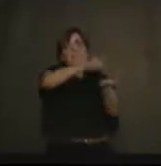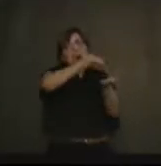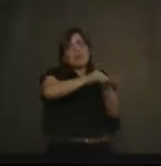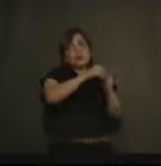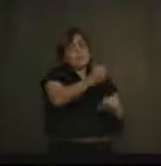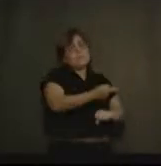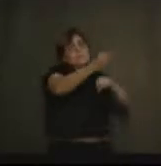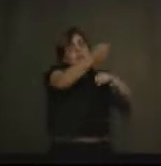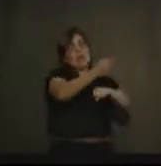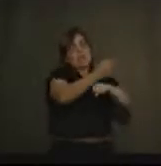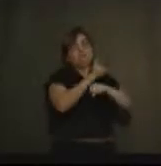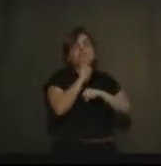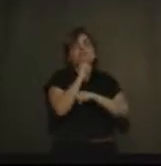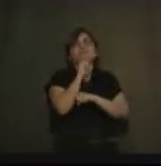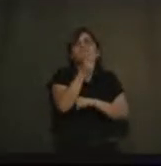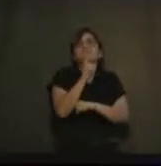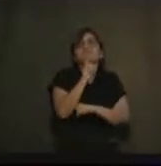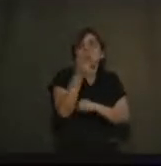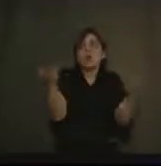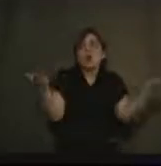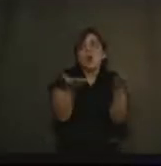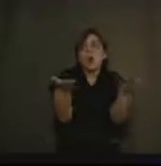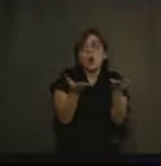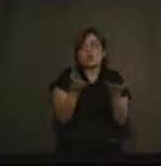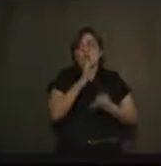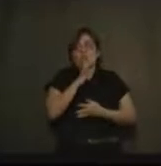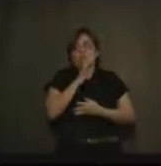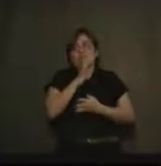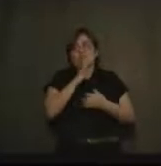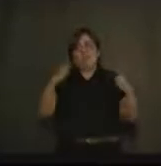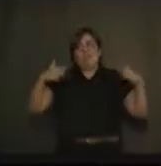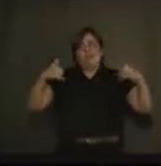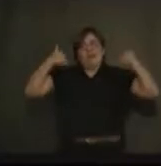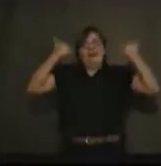mais falaria hoje em dia no aniversário do rei da Suécia e da Noruega.